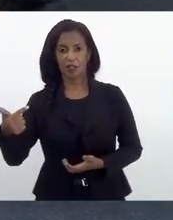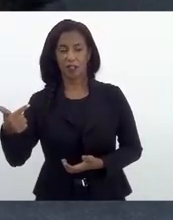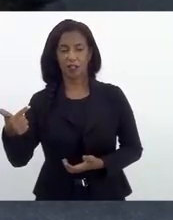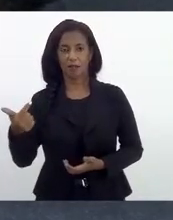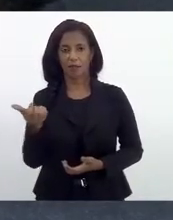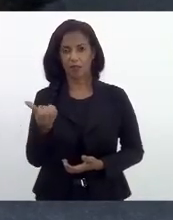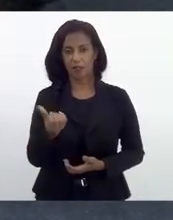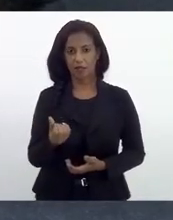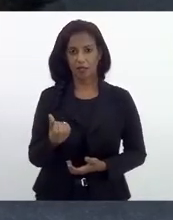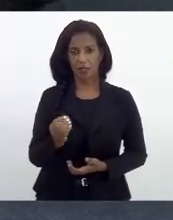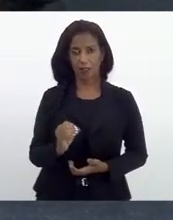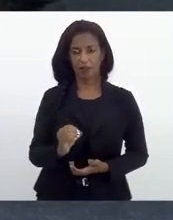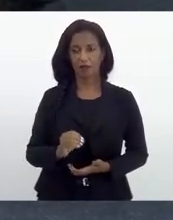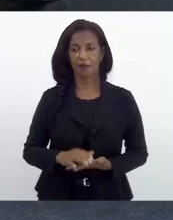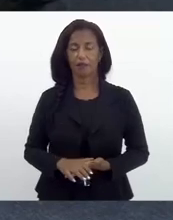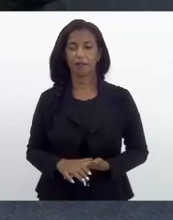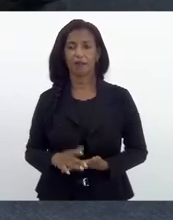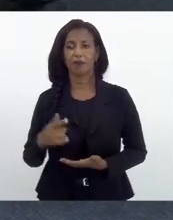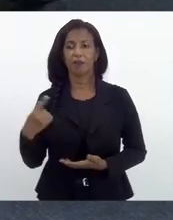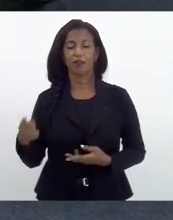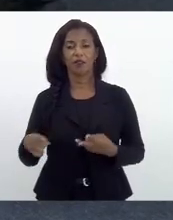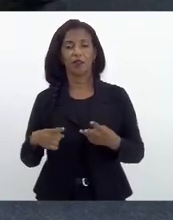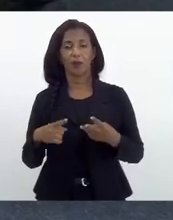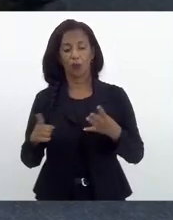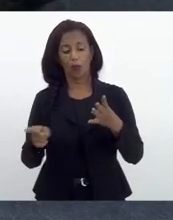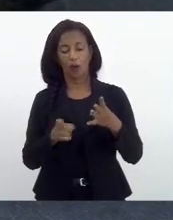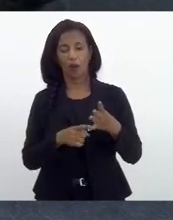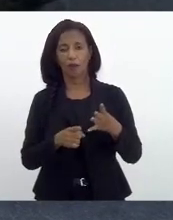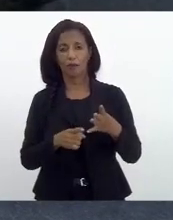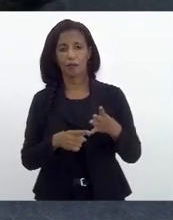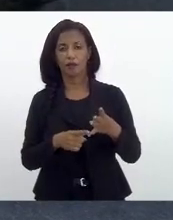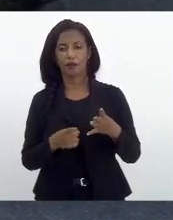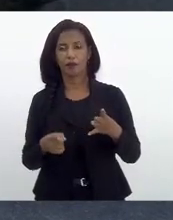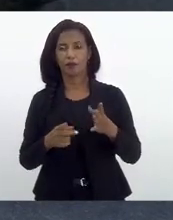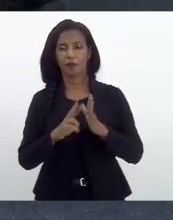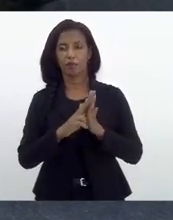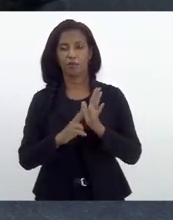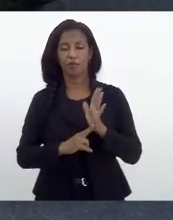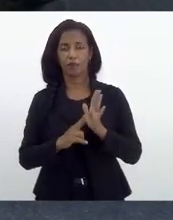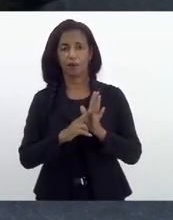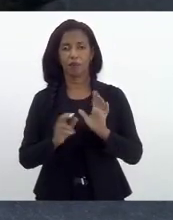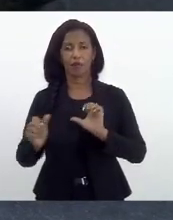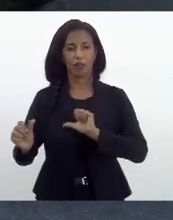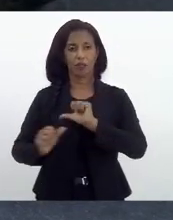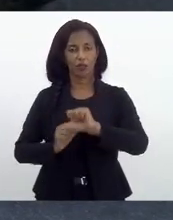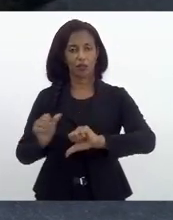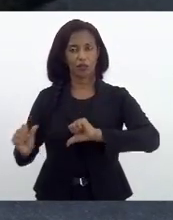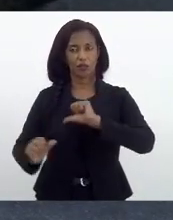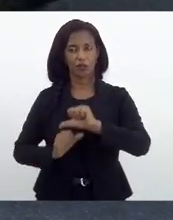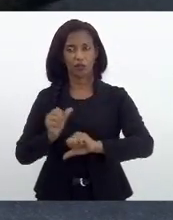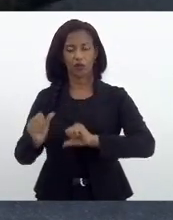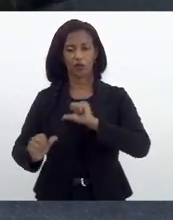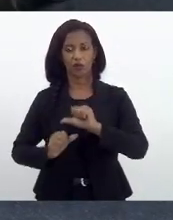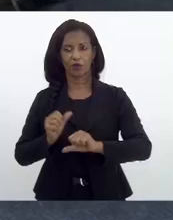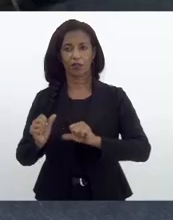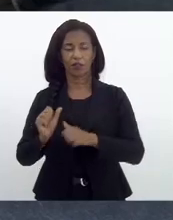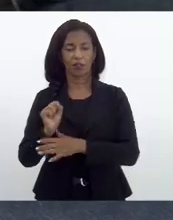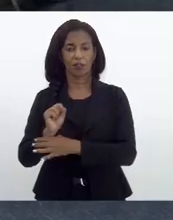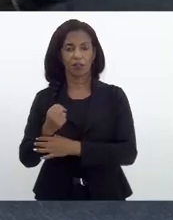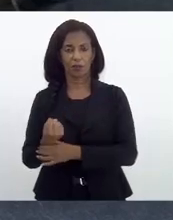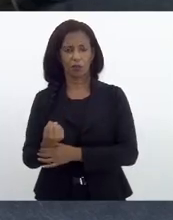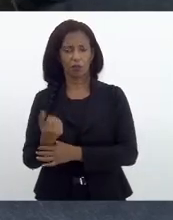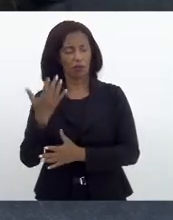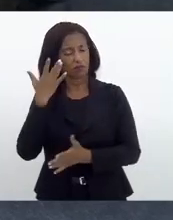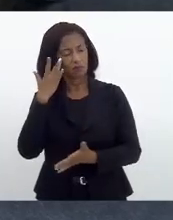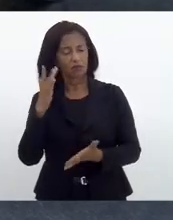para 60 anos e uma quarta sobre a regra de transição da segurança eu